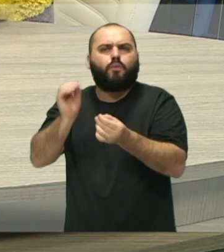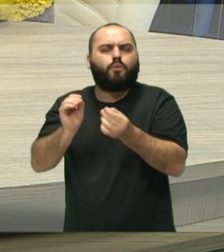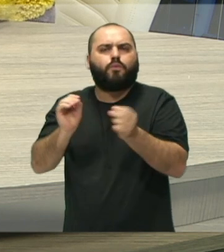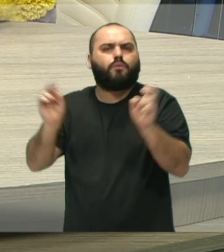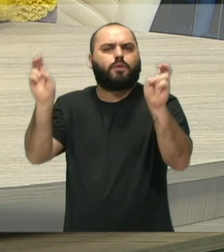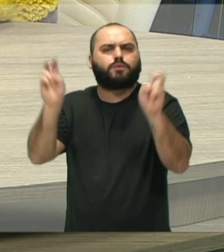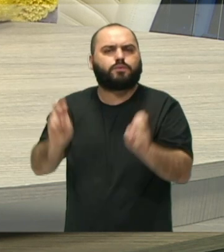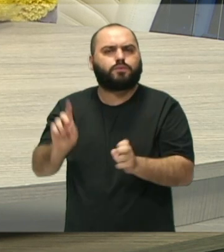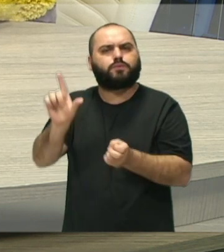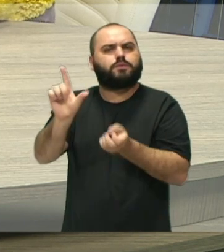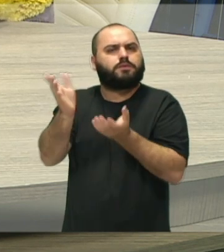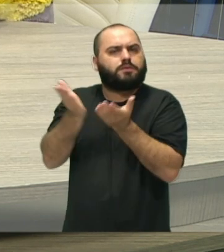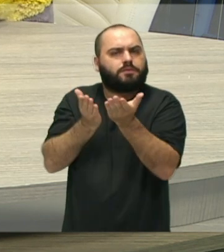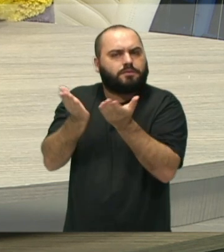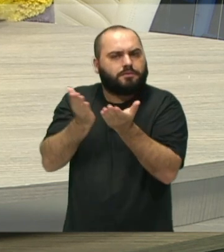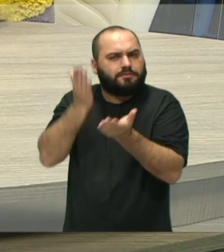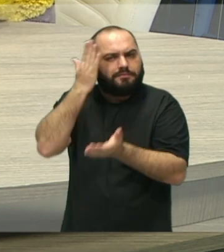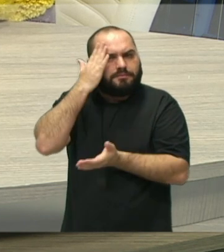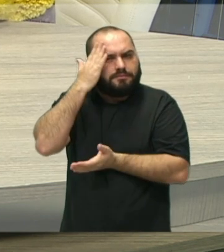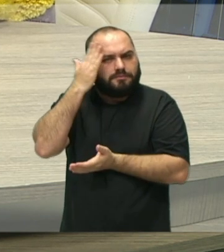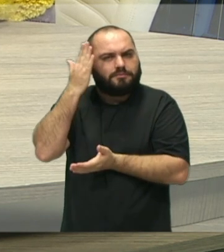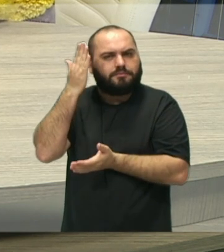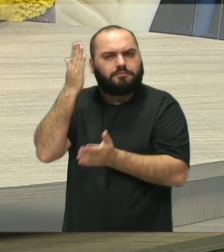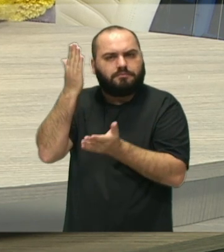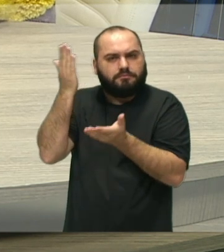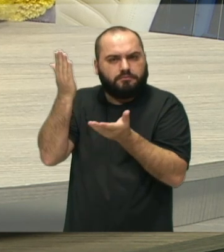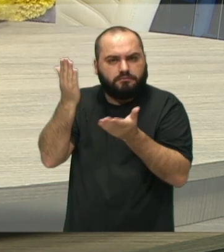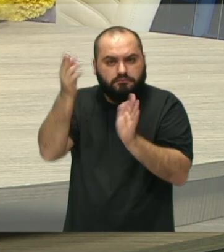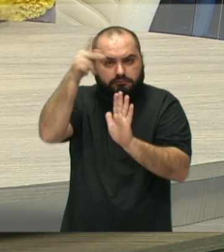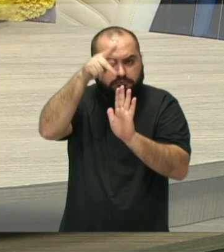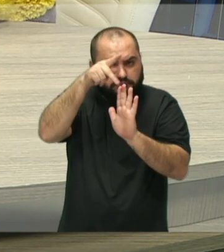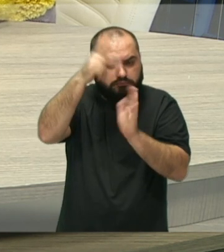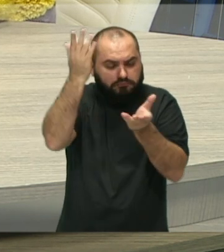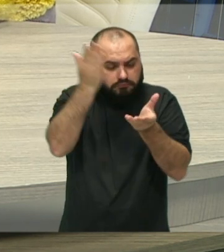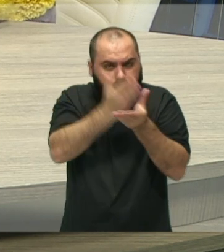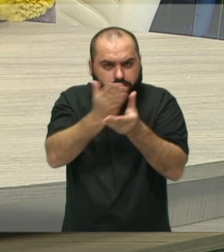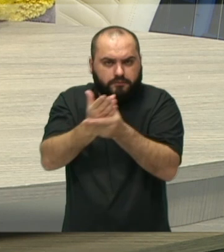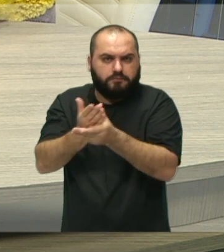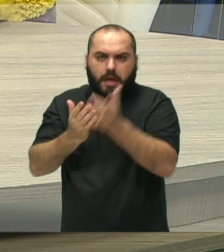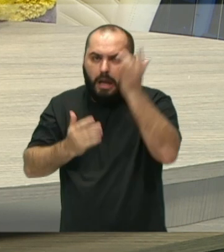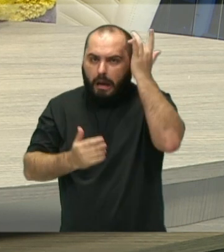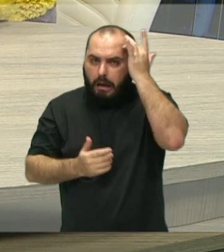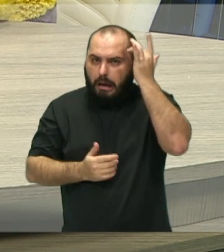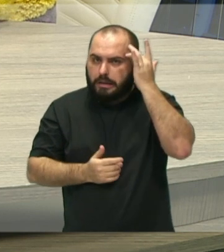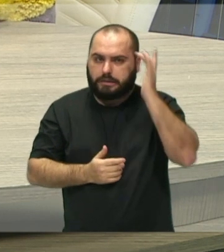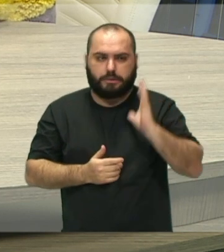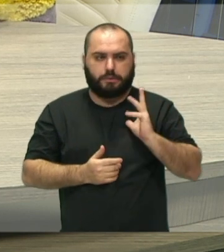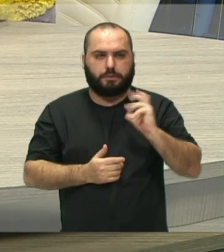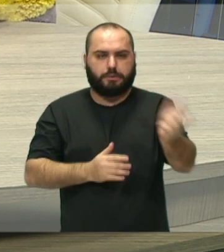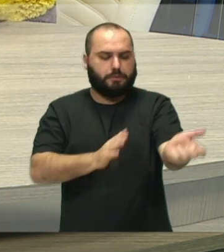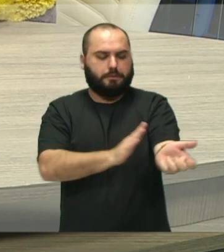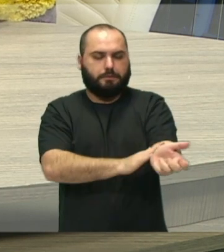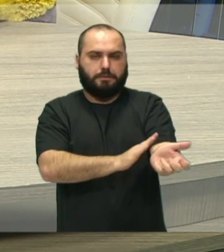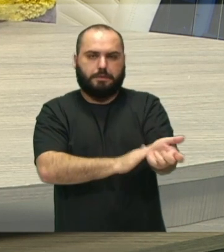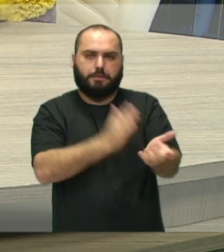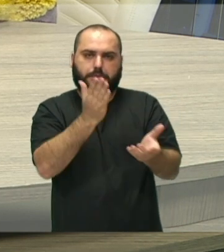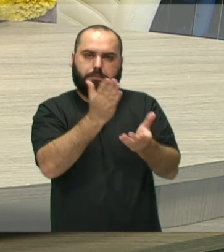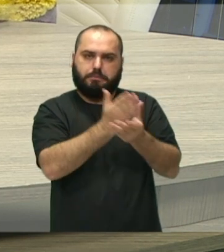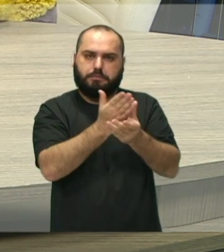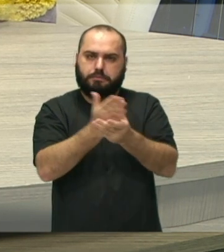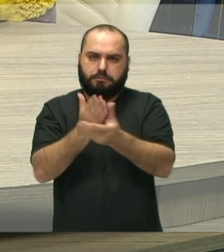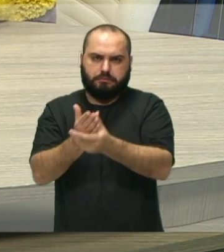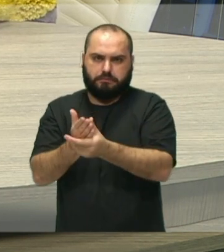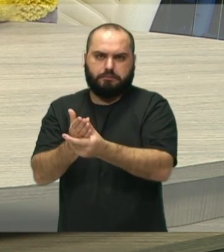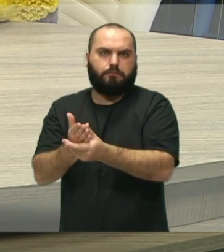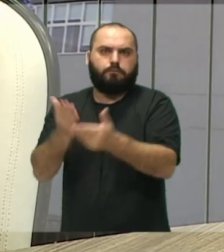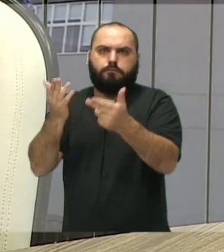questão da licitação, a lisura que há nos processos, porque muita gente acha que os processos todos são viciados e não, isso não é verdade. Na maior parte